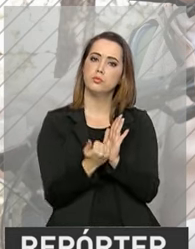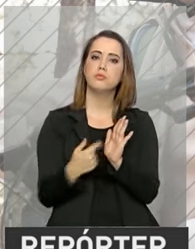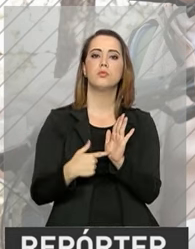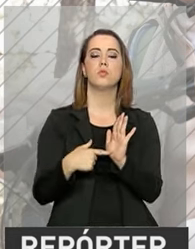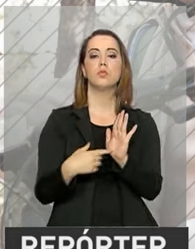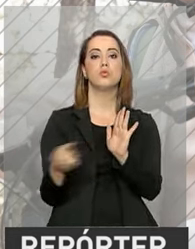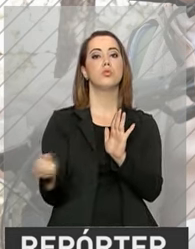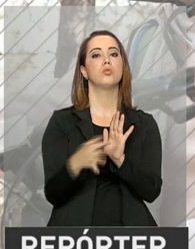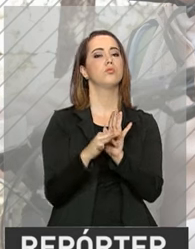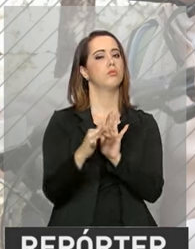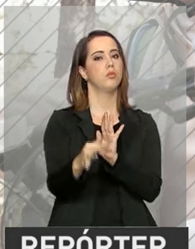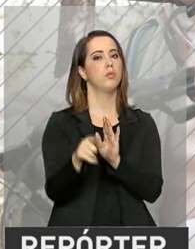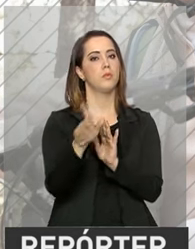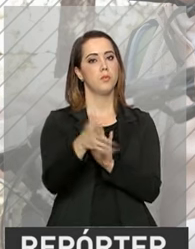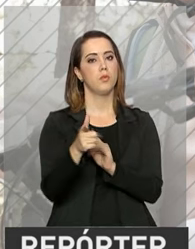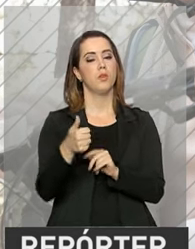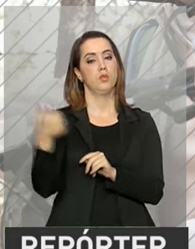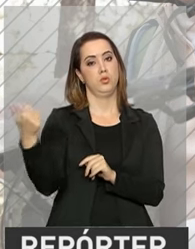Ministério da Saúde liberou